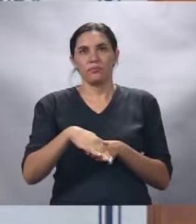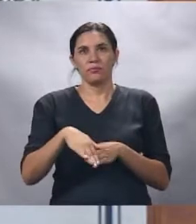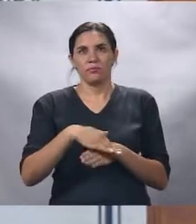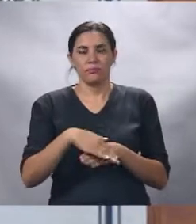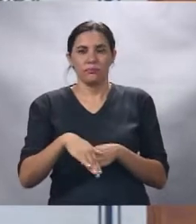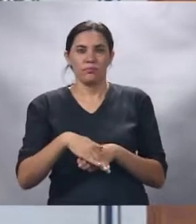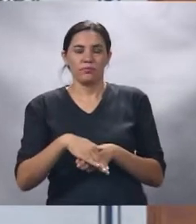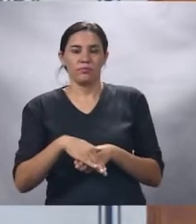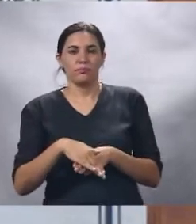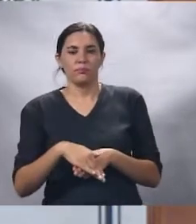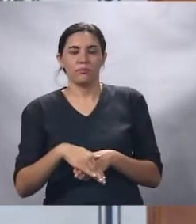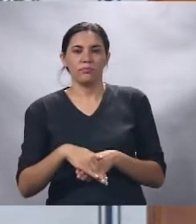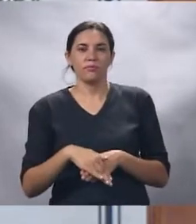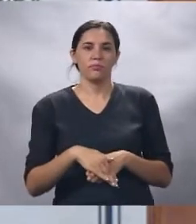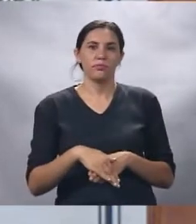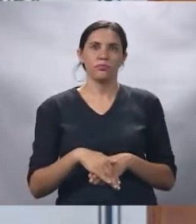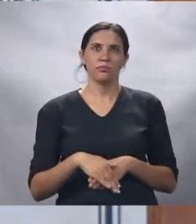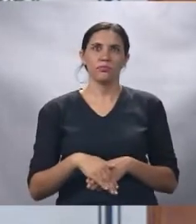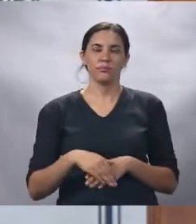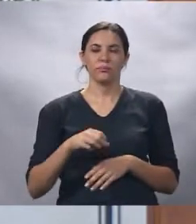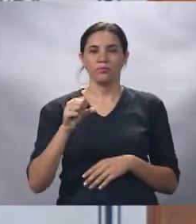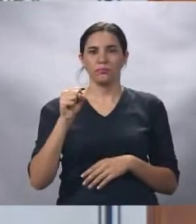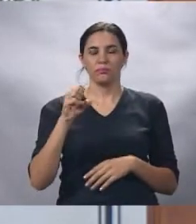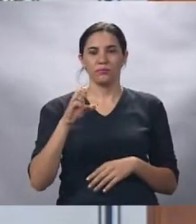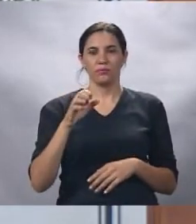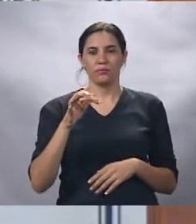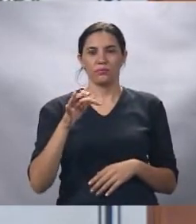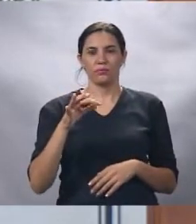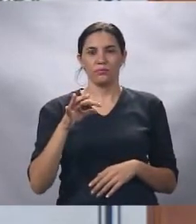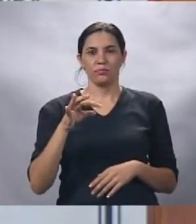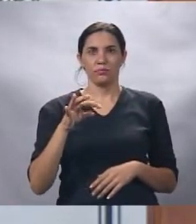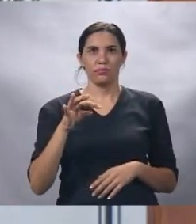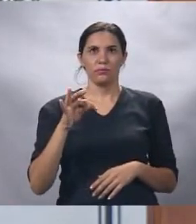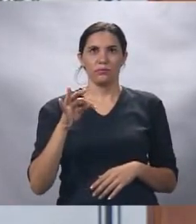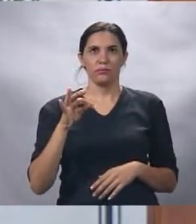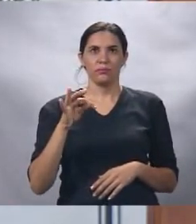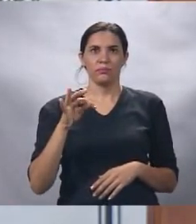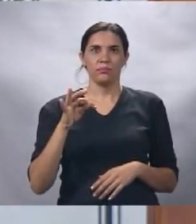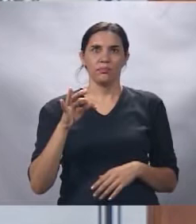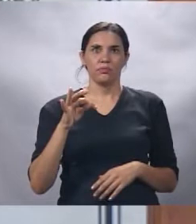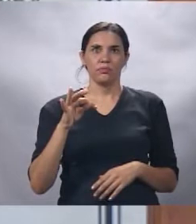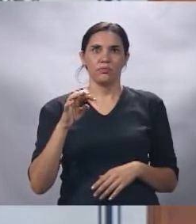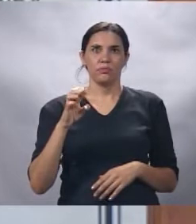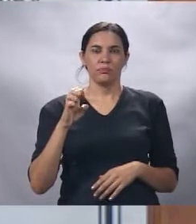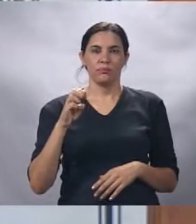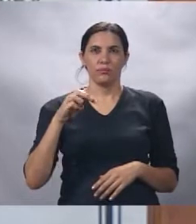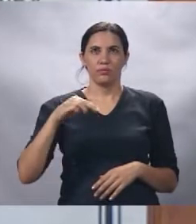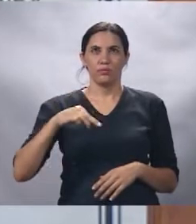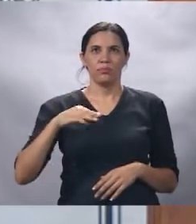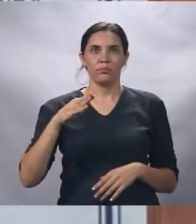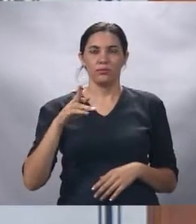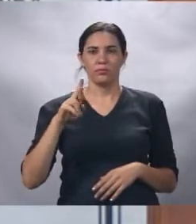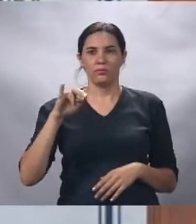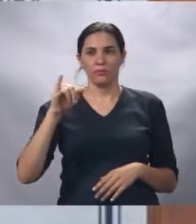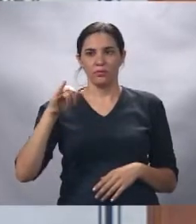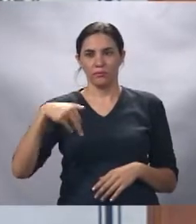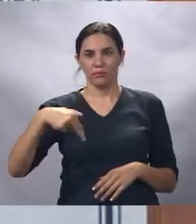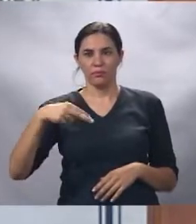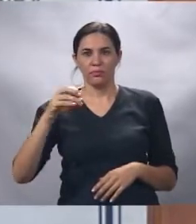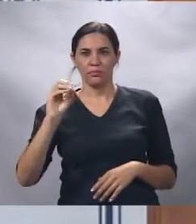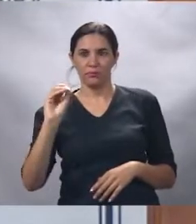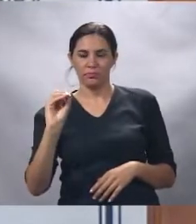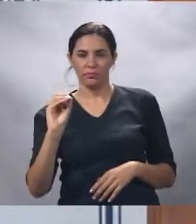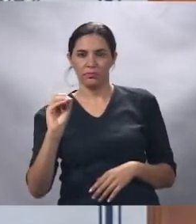Cardoso, Benedito Setembrino Adão, melhor dizendo, né? Que é uma rua que fica lá no Figueirinha, com